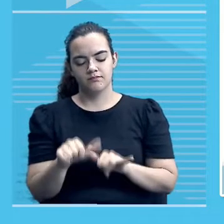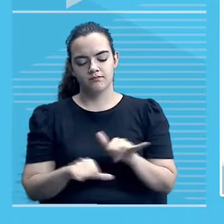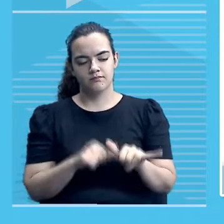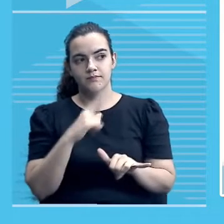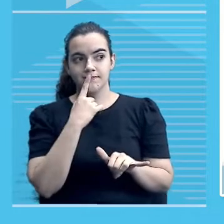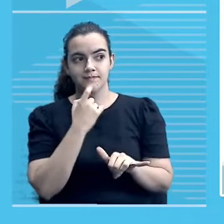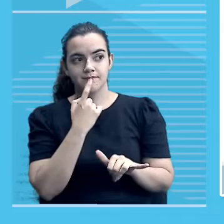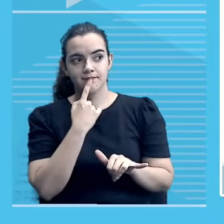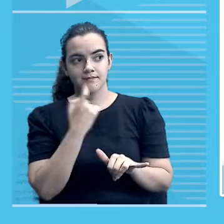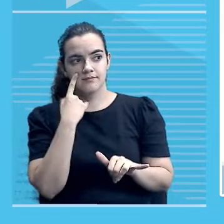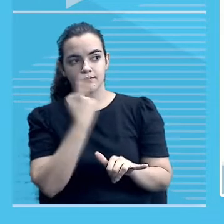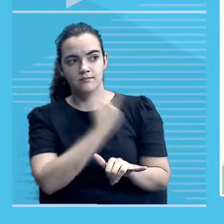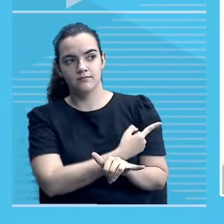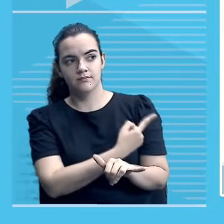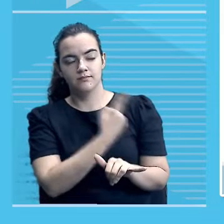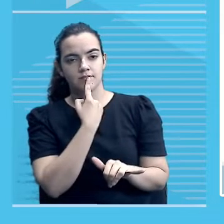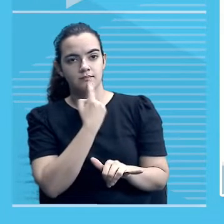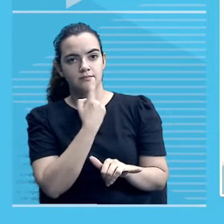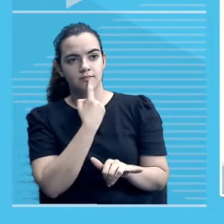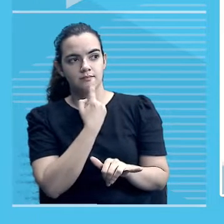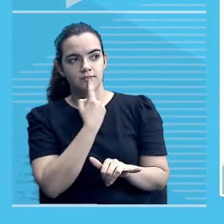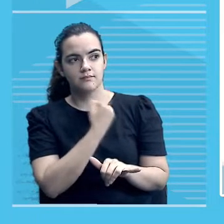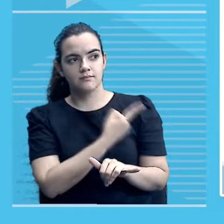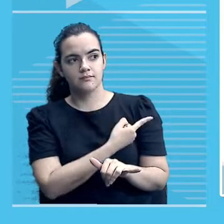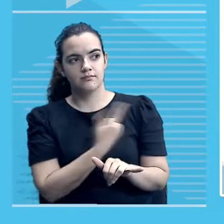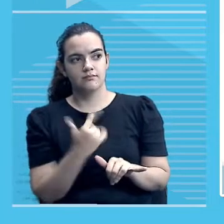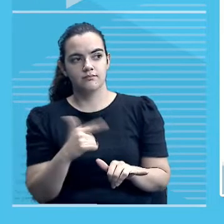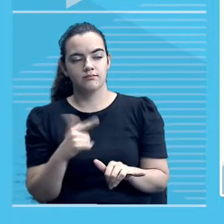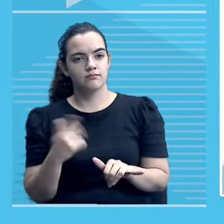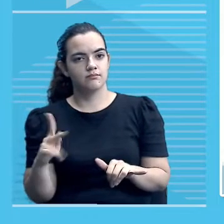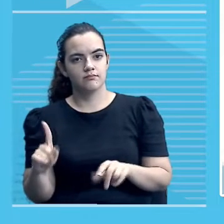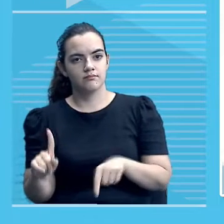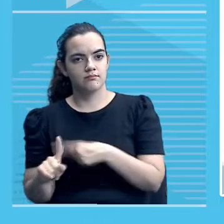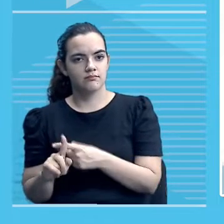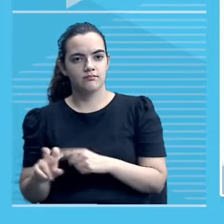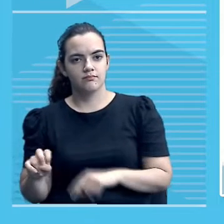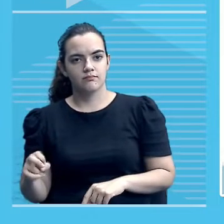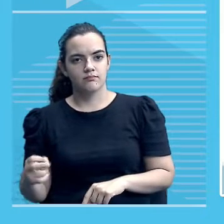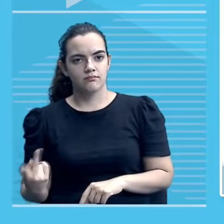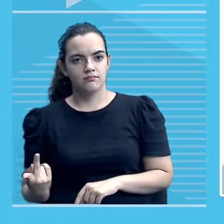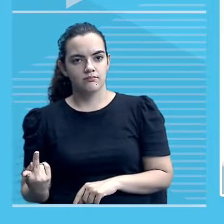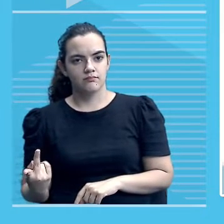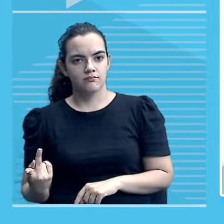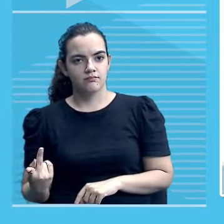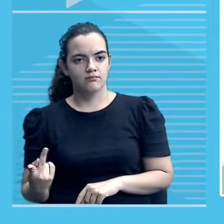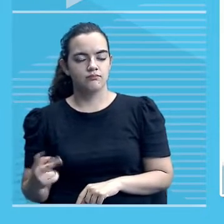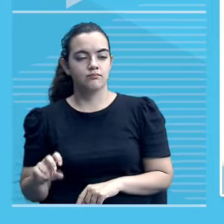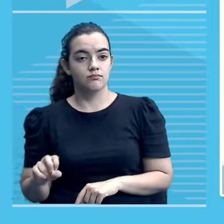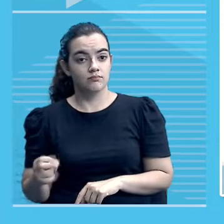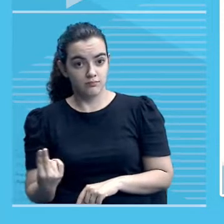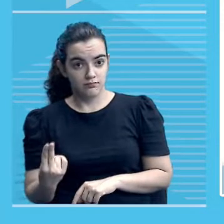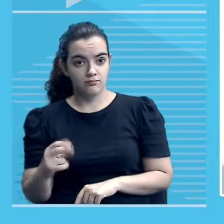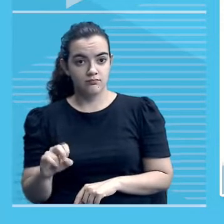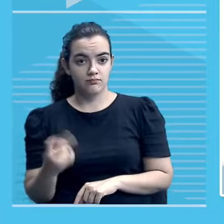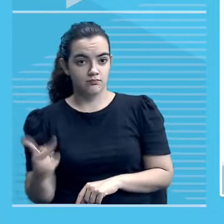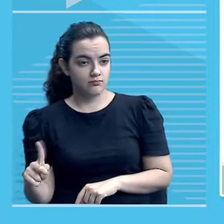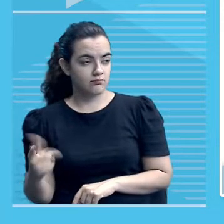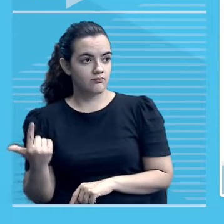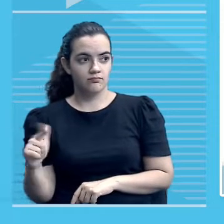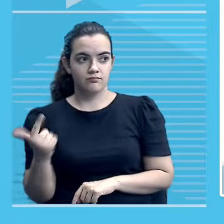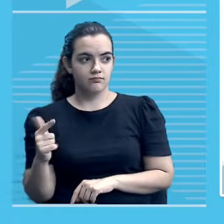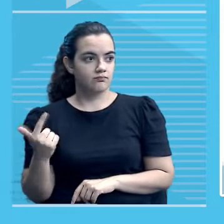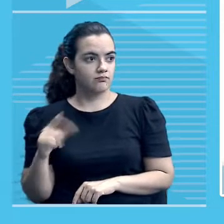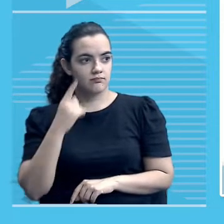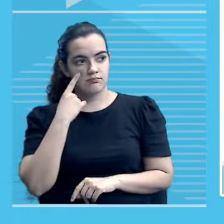neutralização parcial, mas total, aliás, é um sal normal ou neutro. Normal ou neutro, certo? Então, ácido